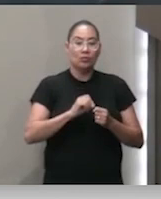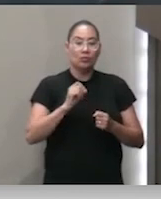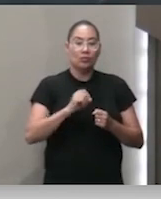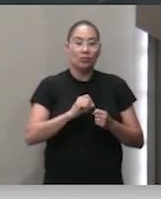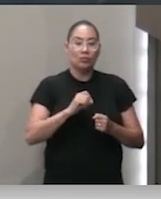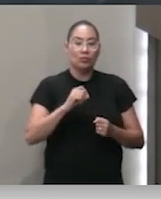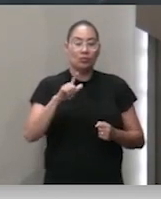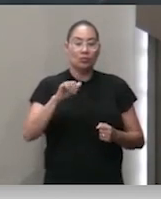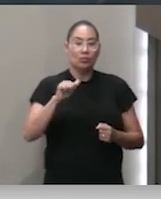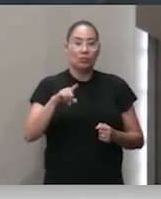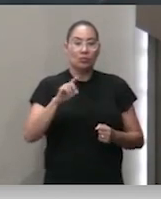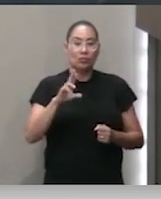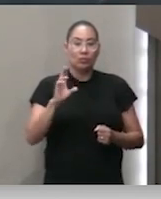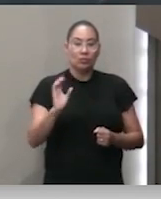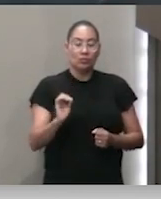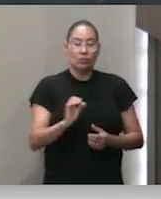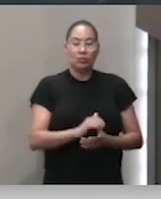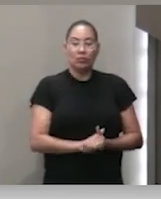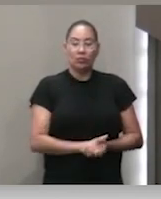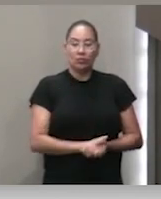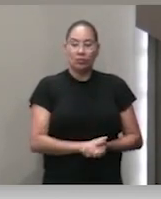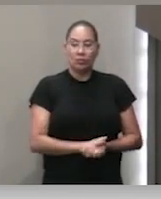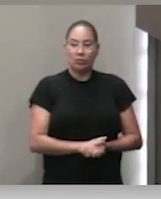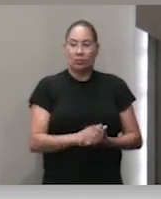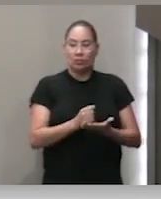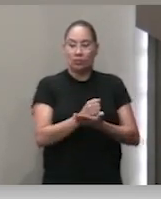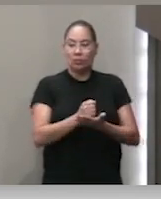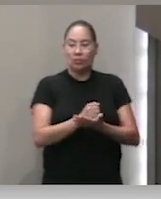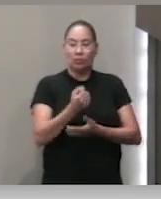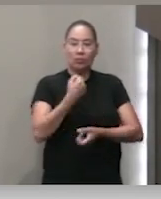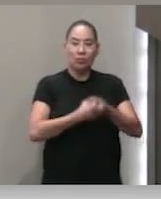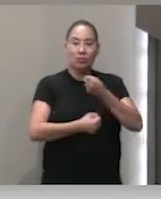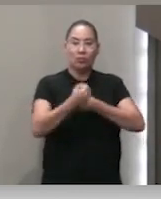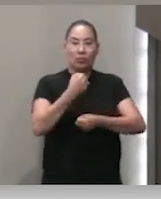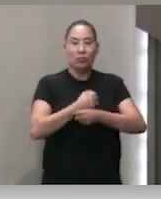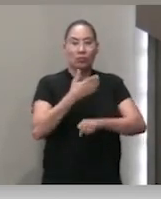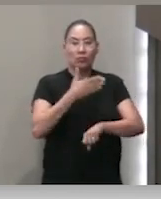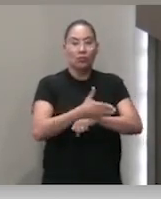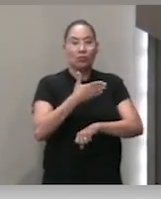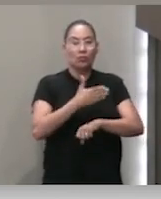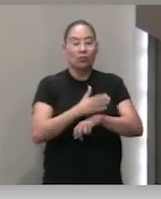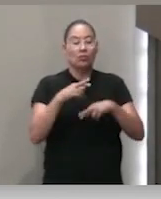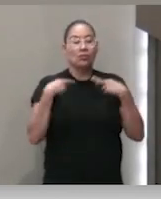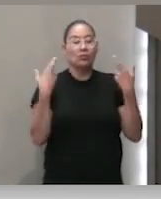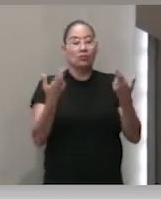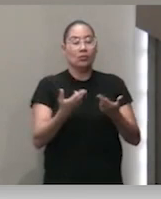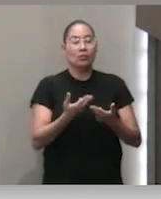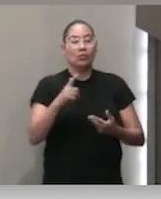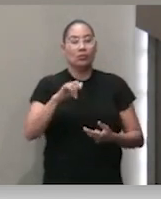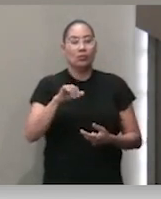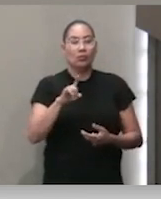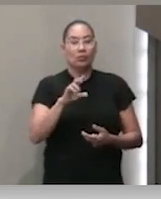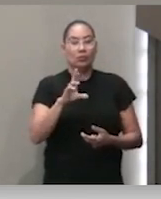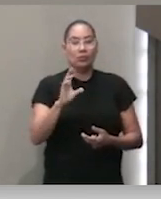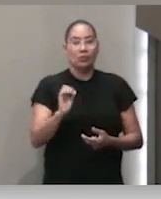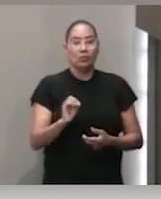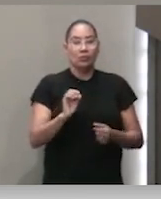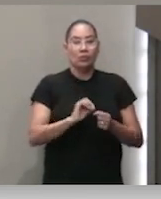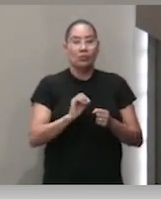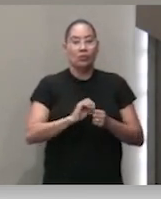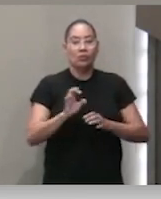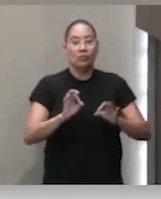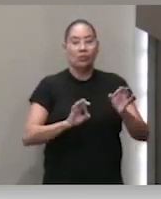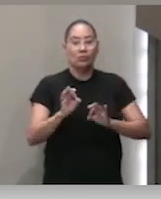Leandro Rosso, só para lhe corrigir. Vereador da base, ano passado nós participamos de reunião, vereador Leandro Rosso tem um projeto lá da São Roque,